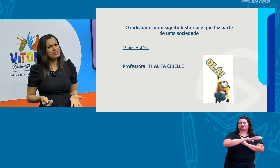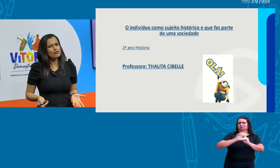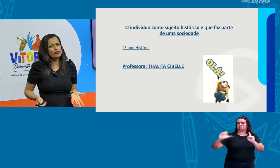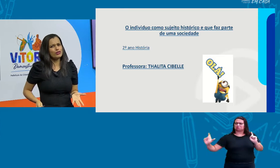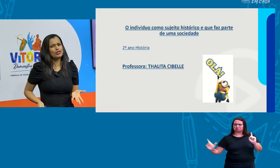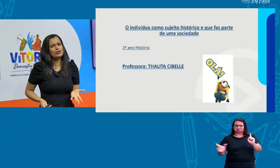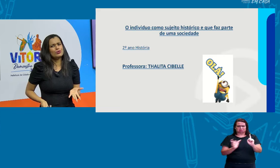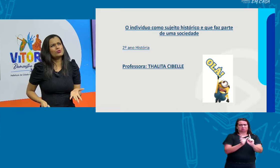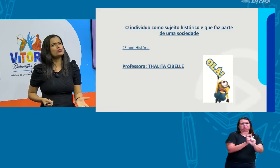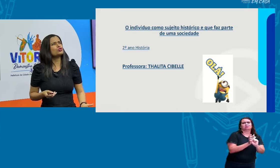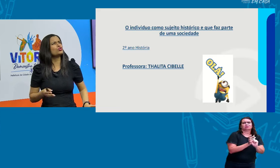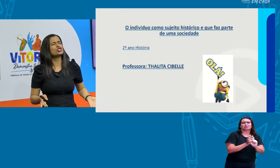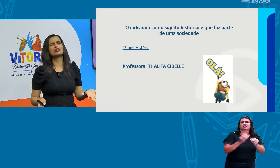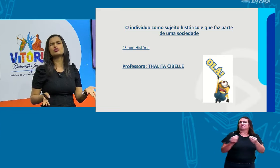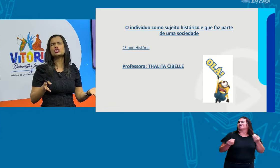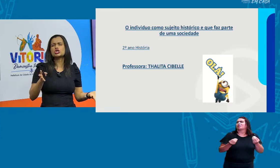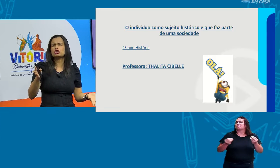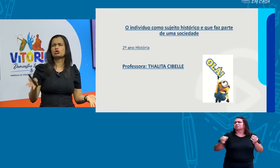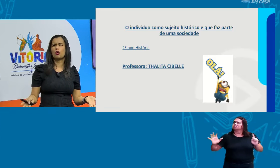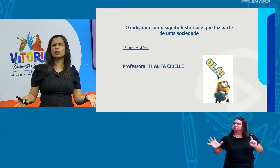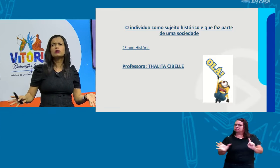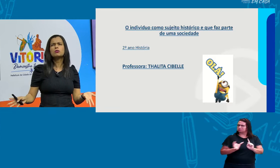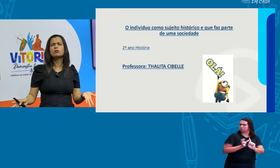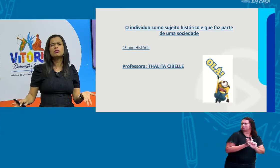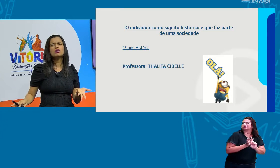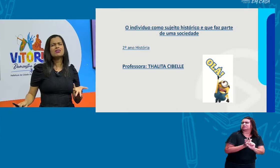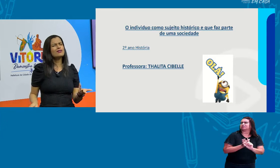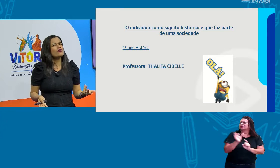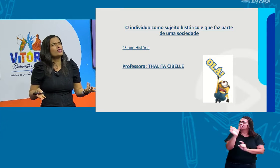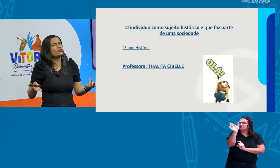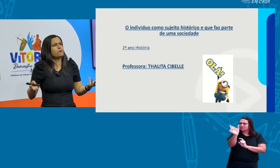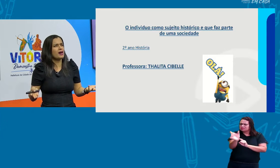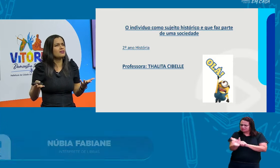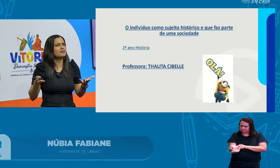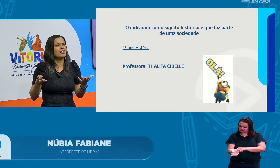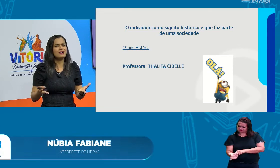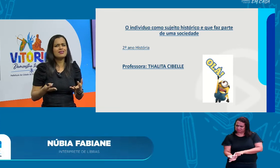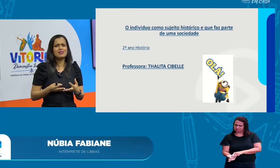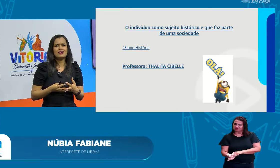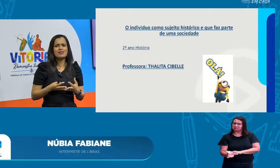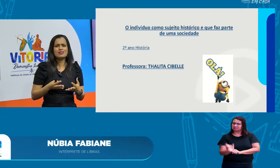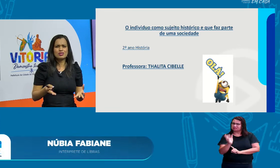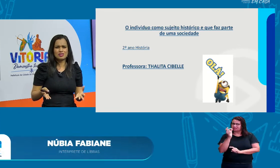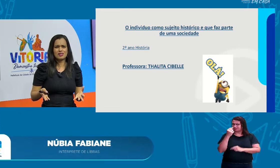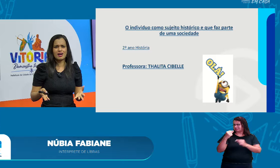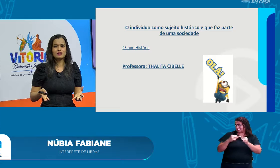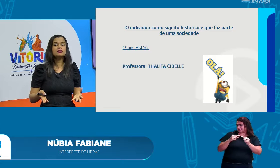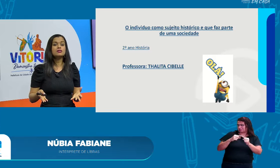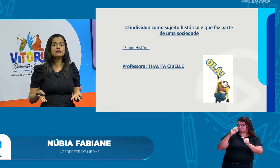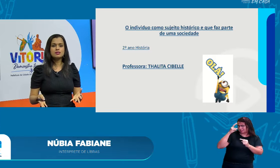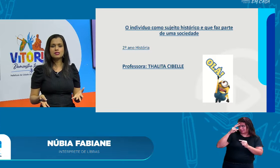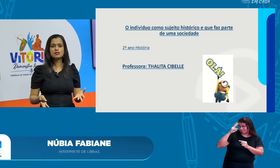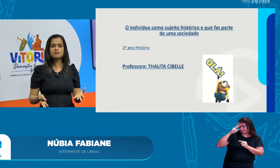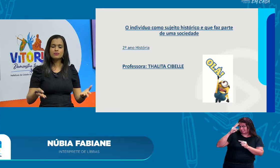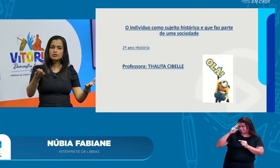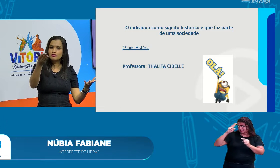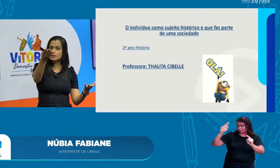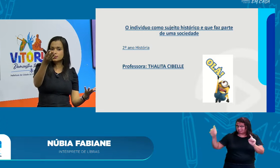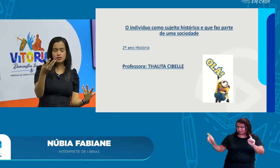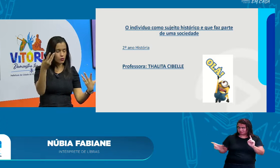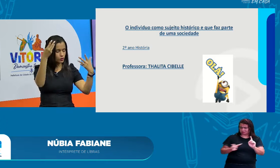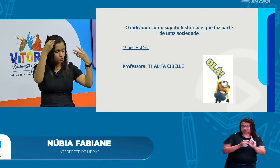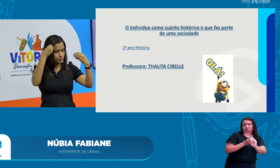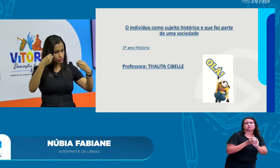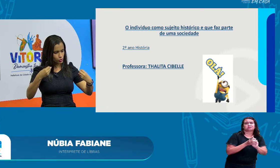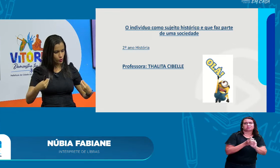Um indivíduo, um sujeito histórico que faz parte da sociedade? Sim,